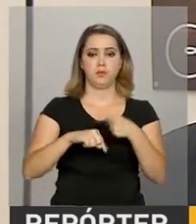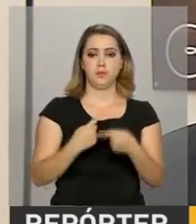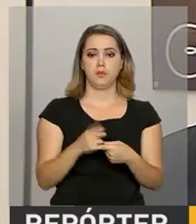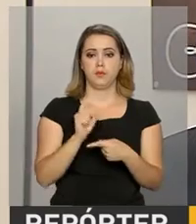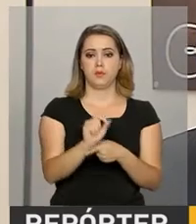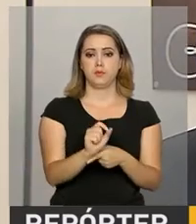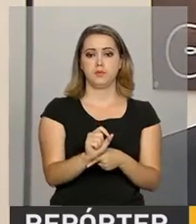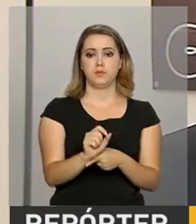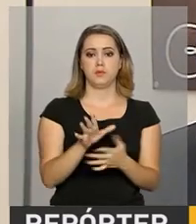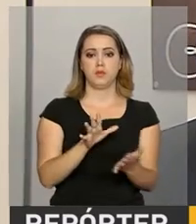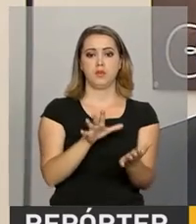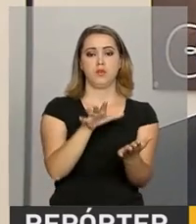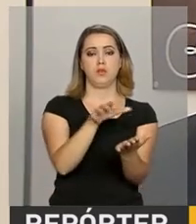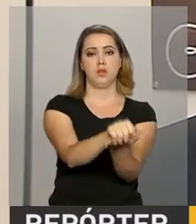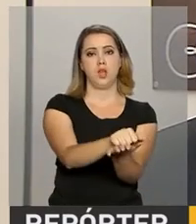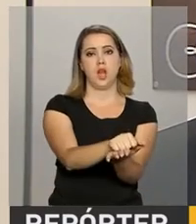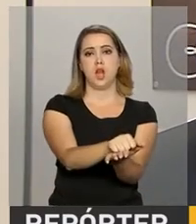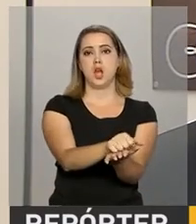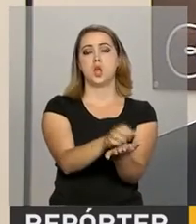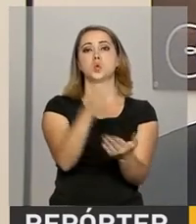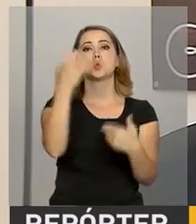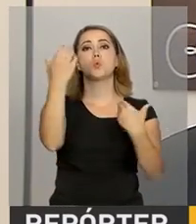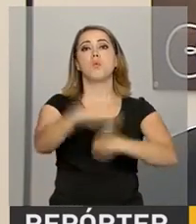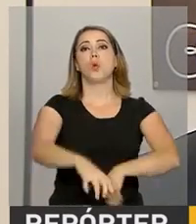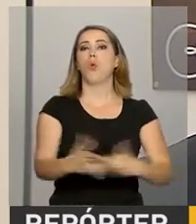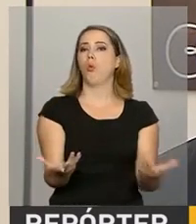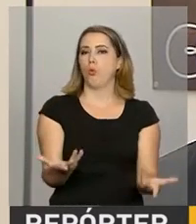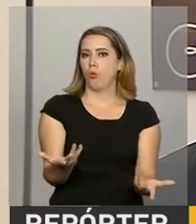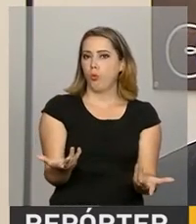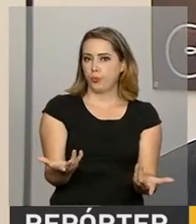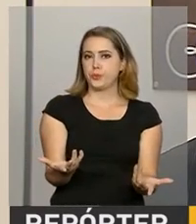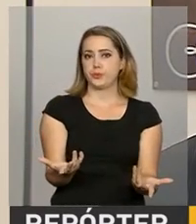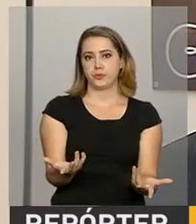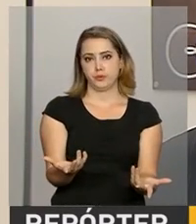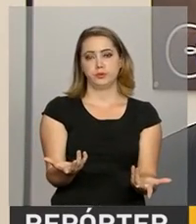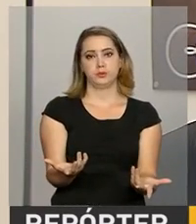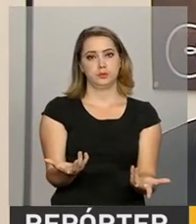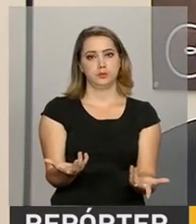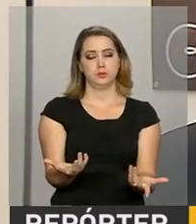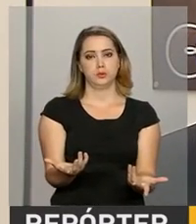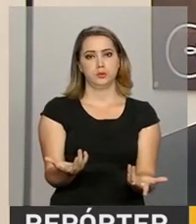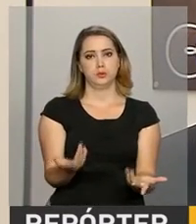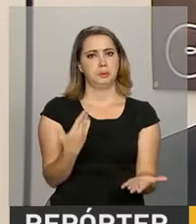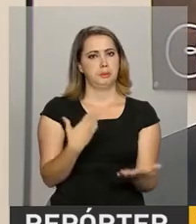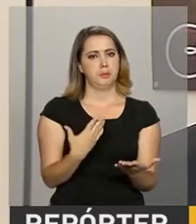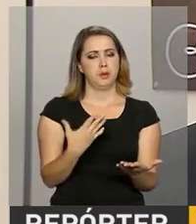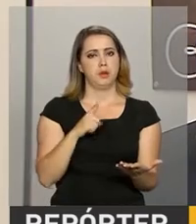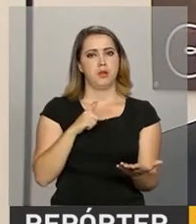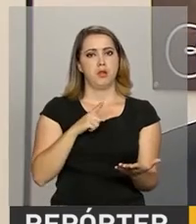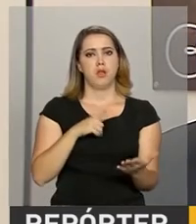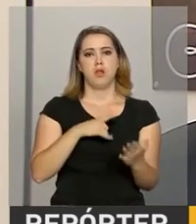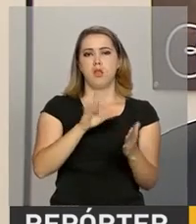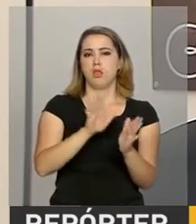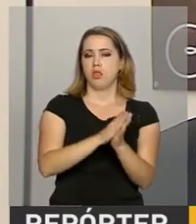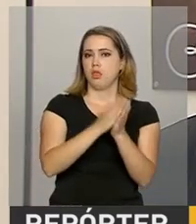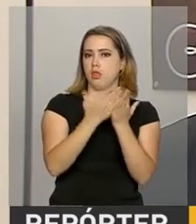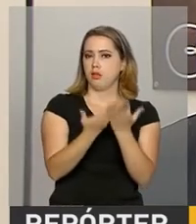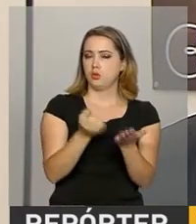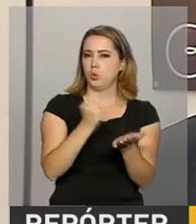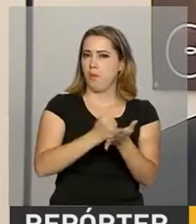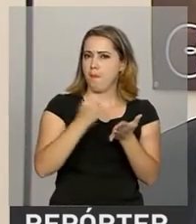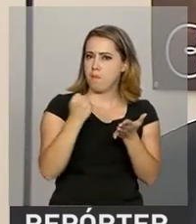assumir cargos públicos prestar concurso público é retirar carteira de trabalho